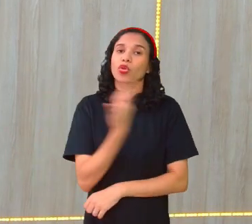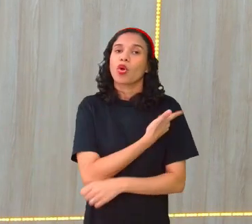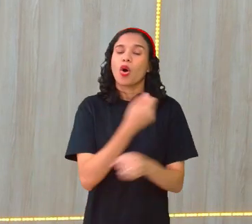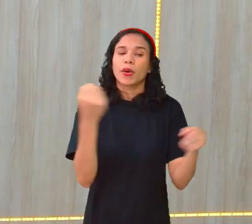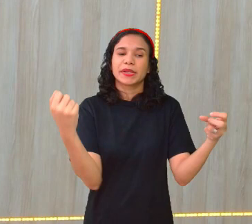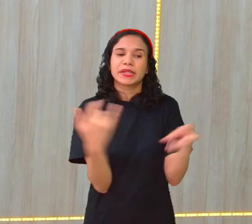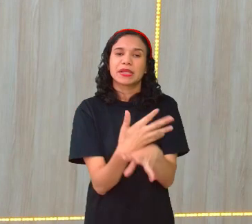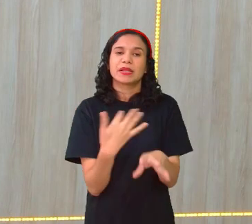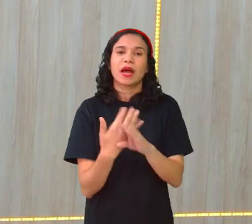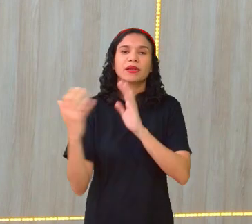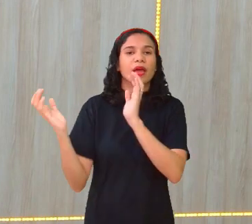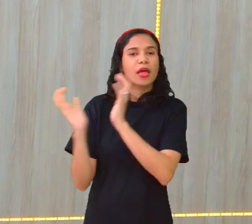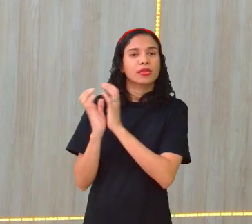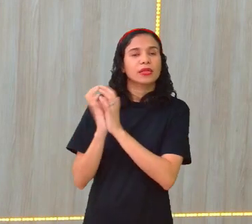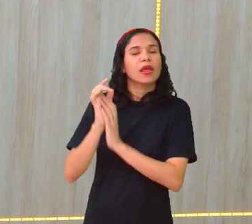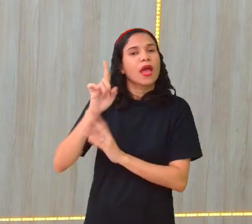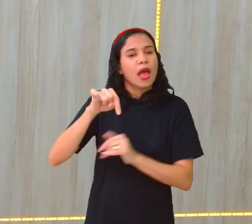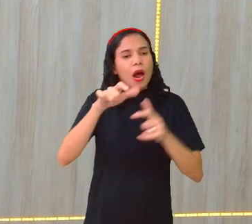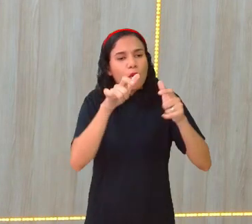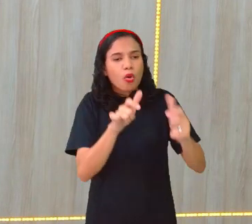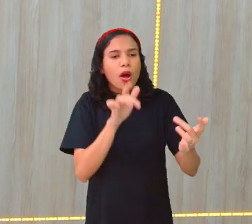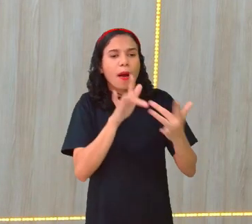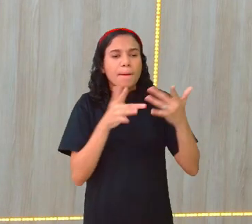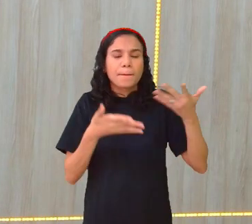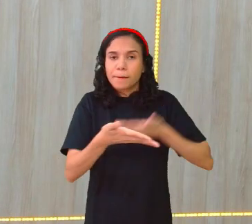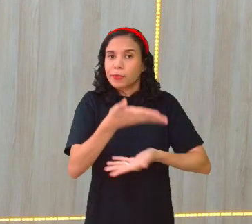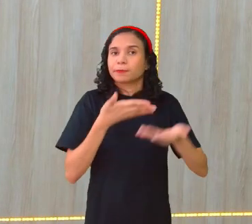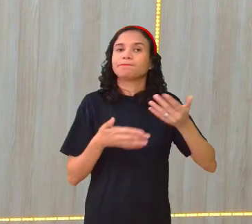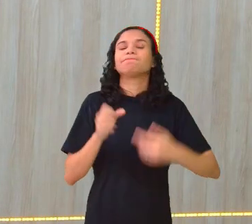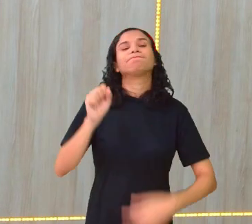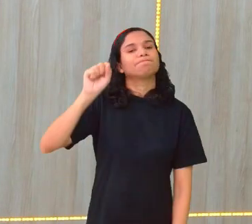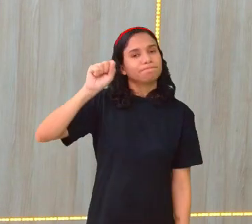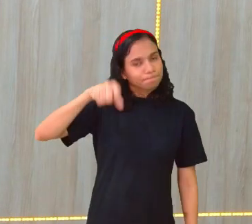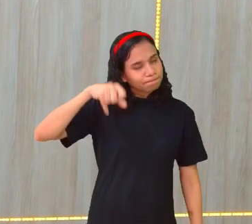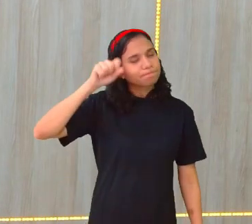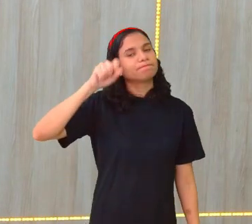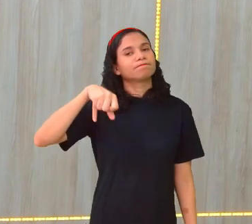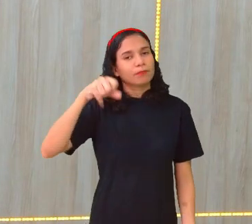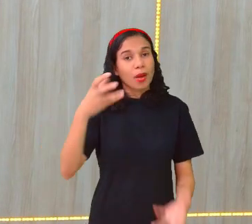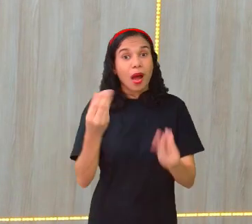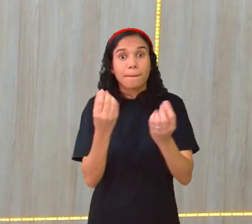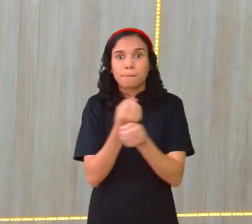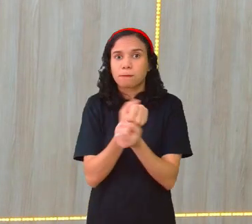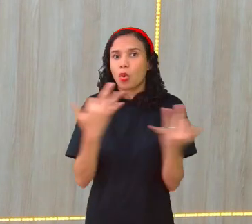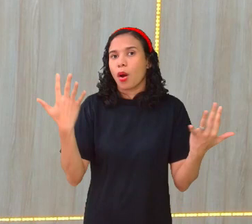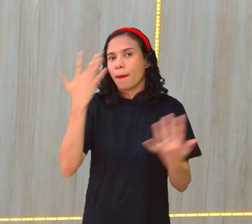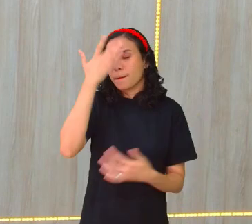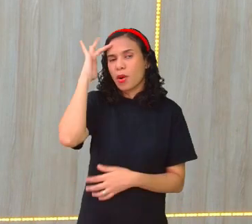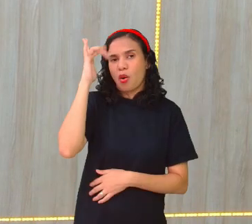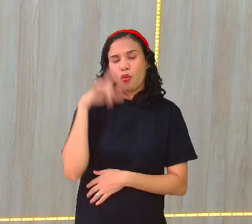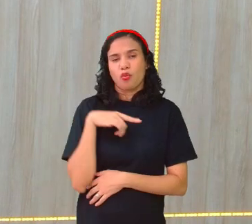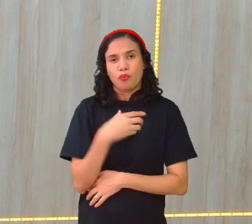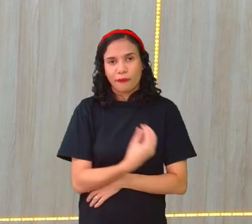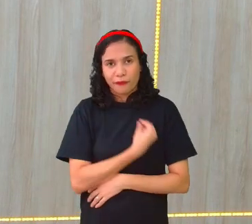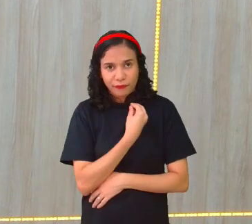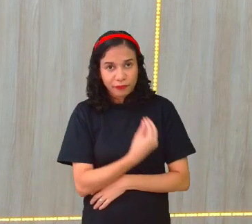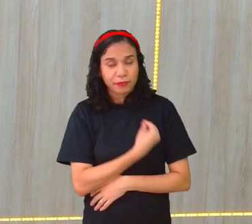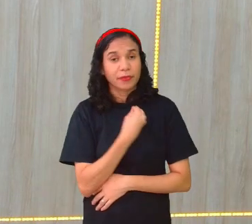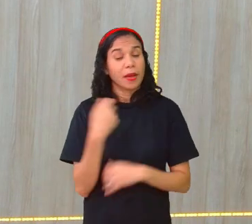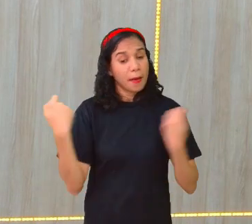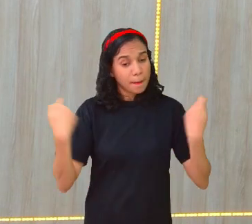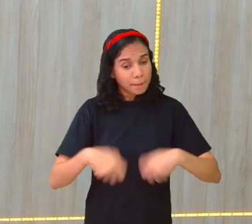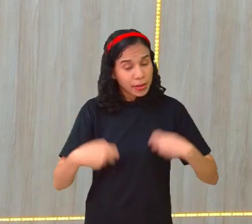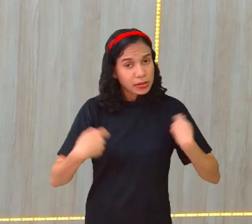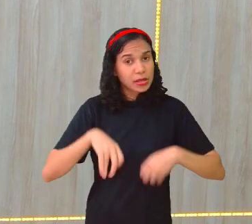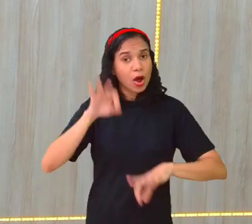do Recife, é um local de convivência? Não é, pessoal? Muitas pessoas convivem aí. Nós temos que